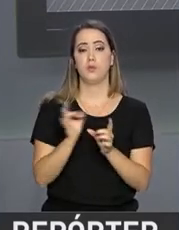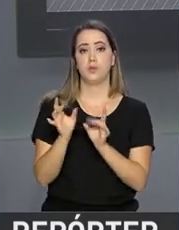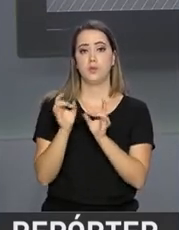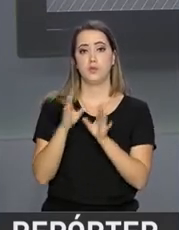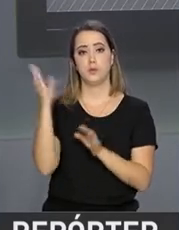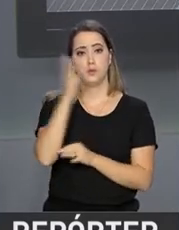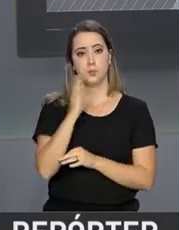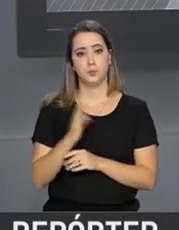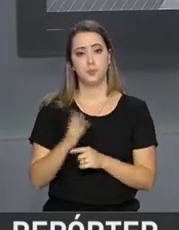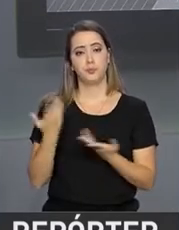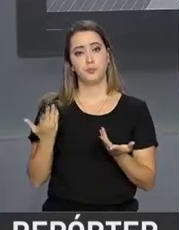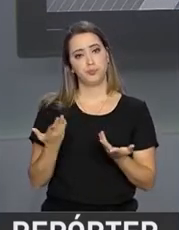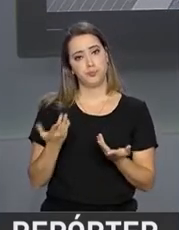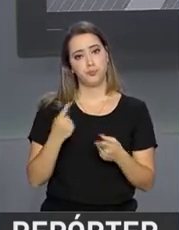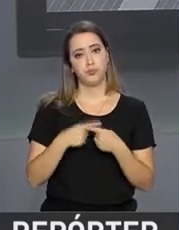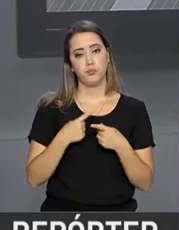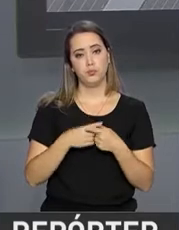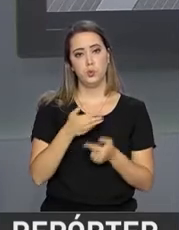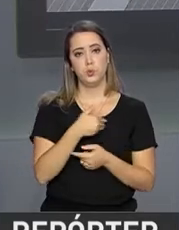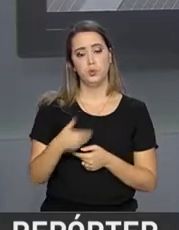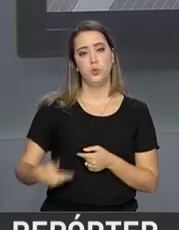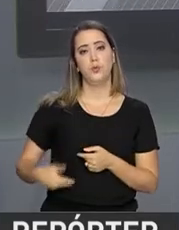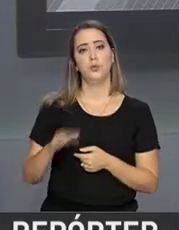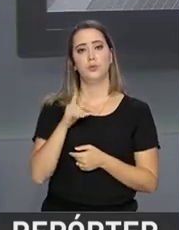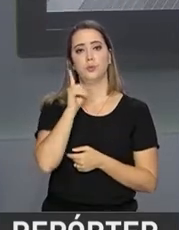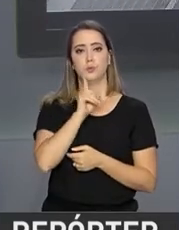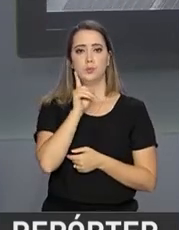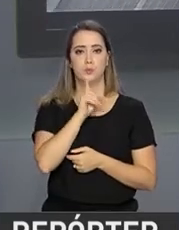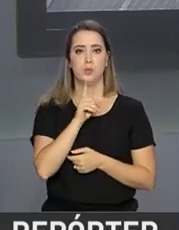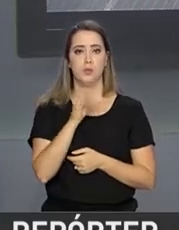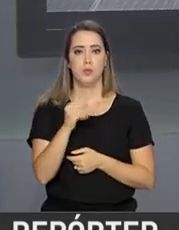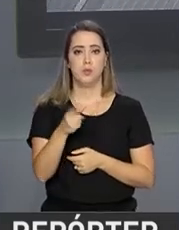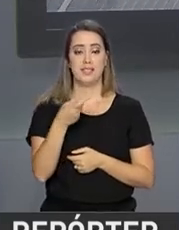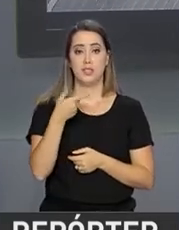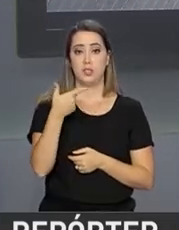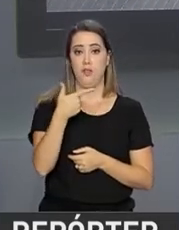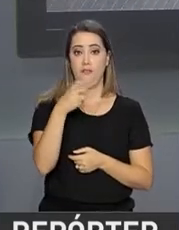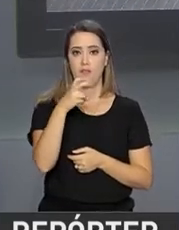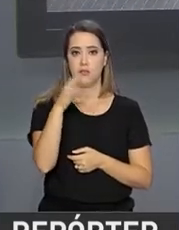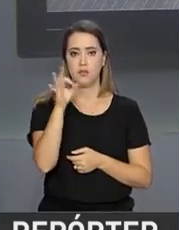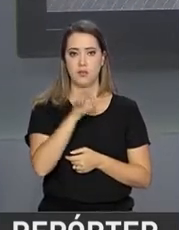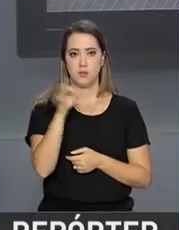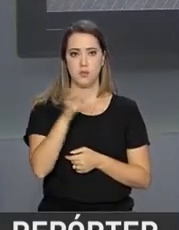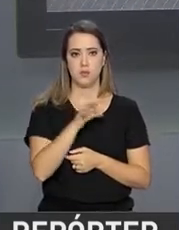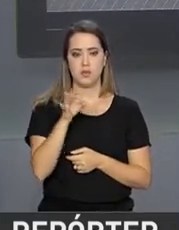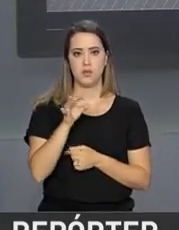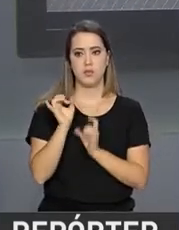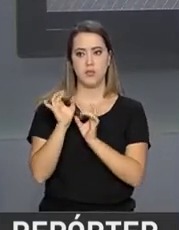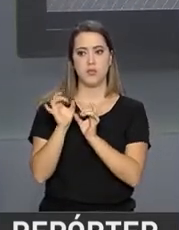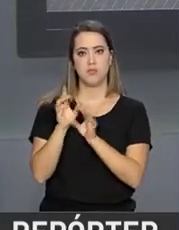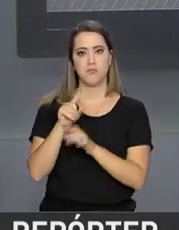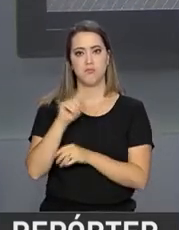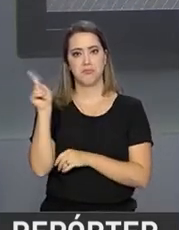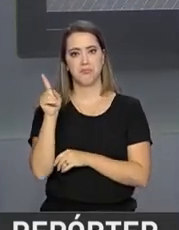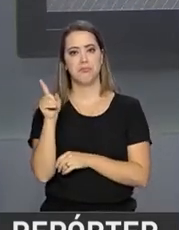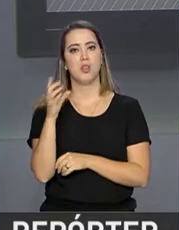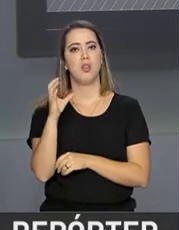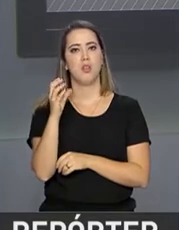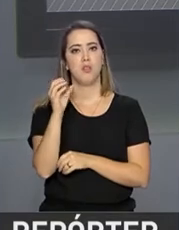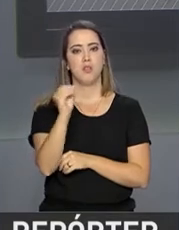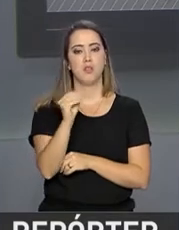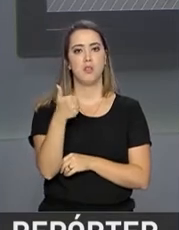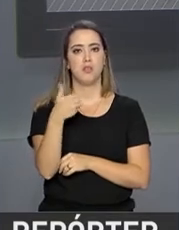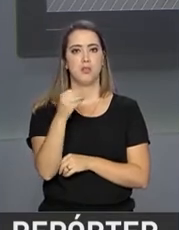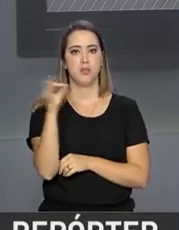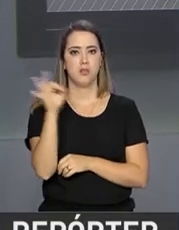brasileiras a justificativa do governo americano para taxar em 25 por cento as exportações de aço e em 10% as